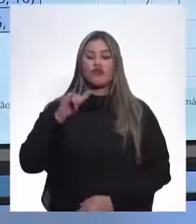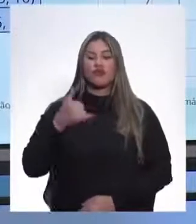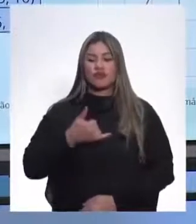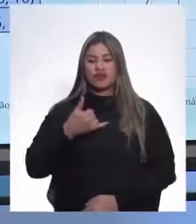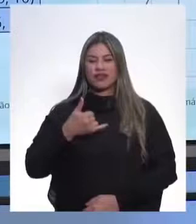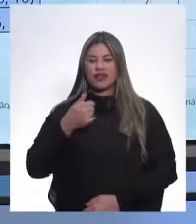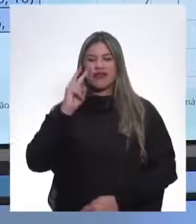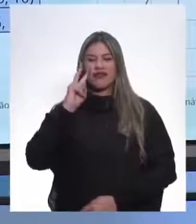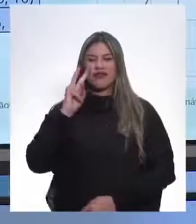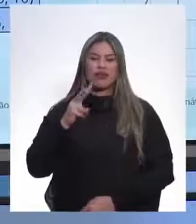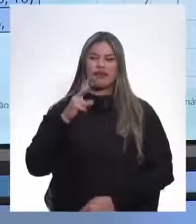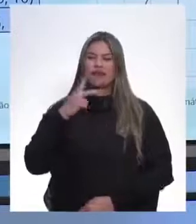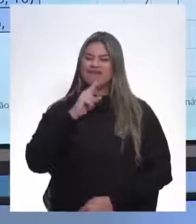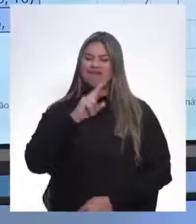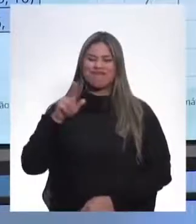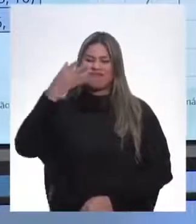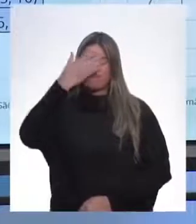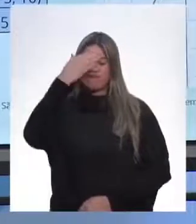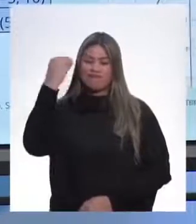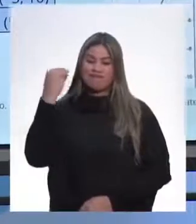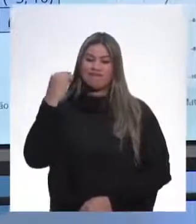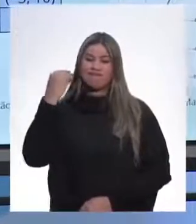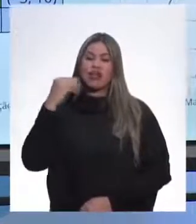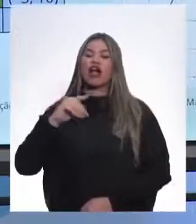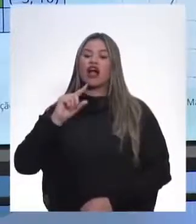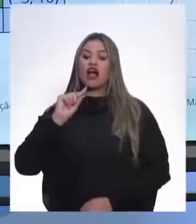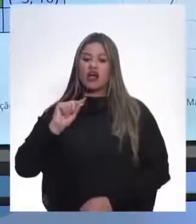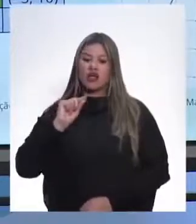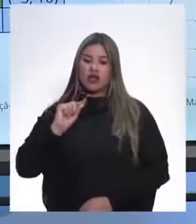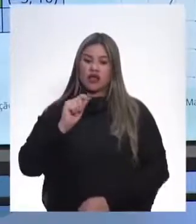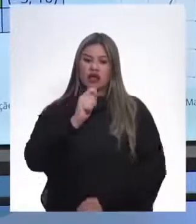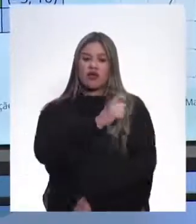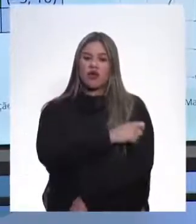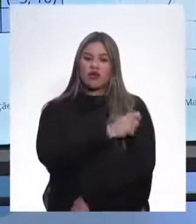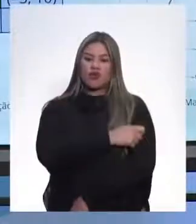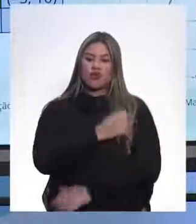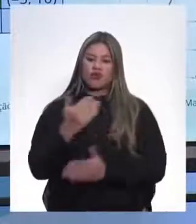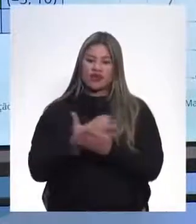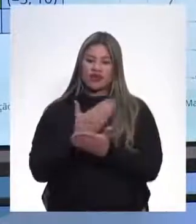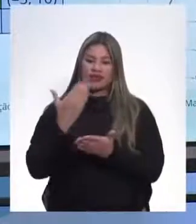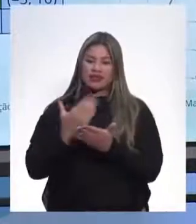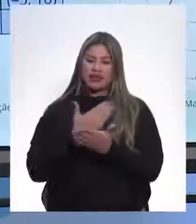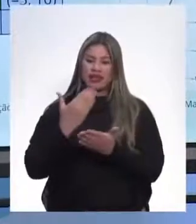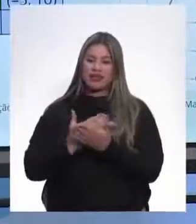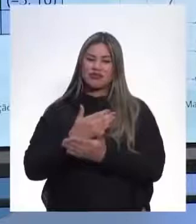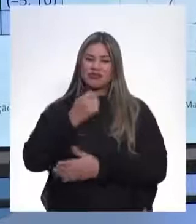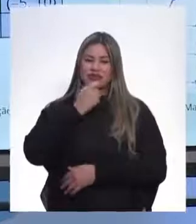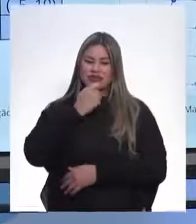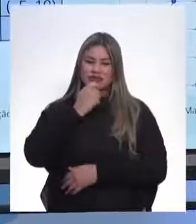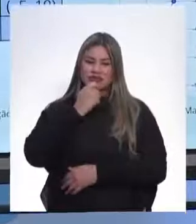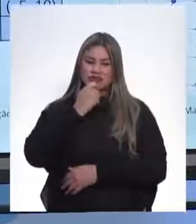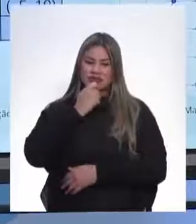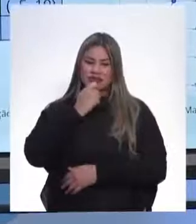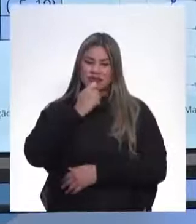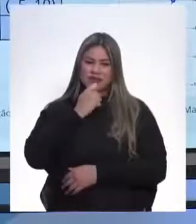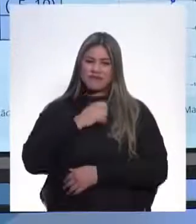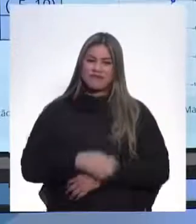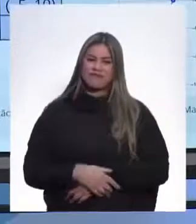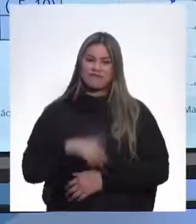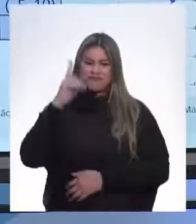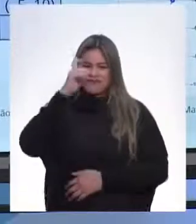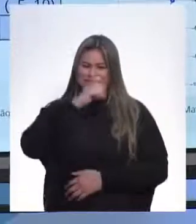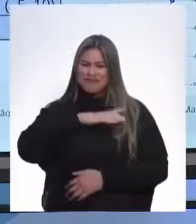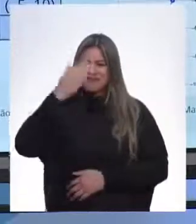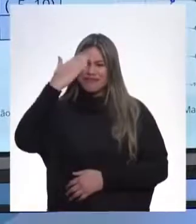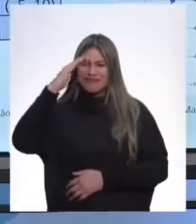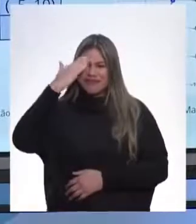colocou, escreveu, falou assim, os alunos não receberam o caderno ainda, será que é tão difícil de entender? Não é.